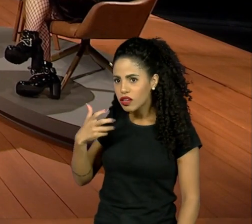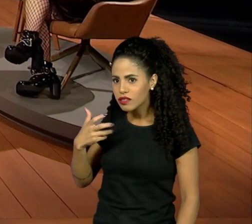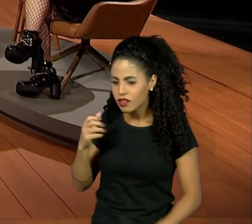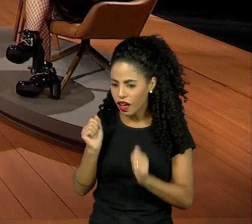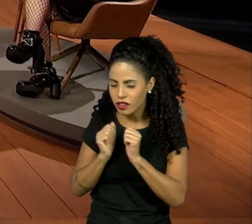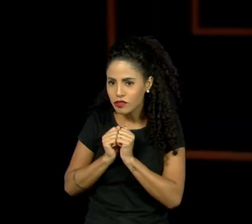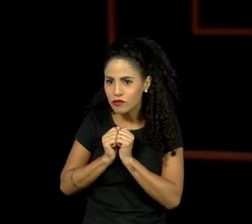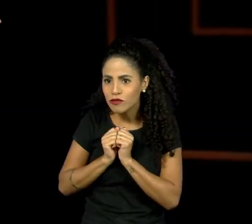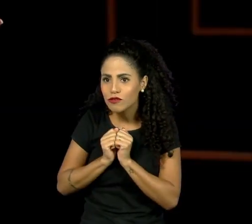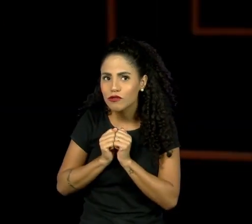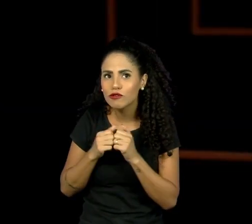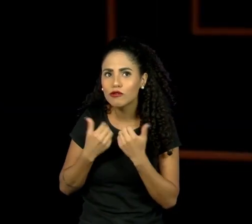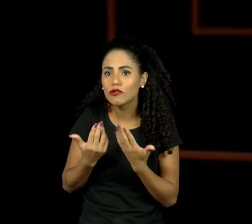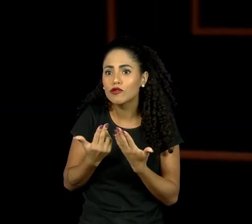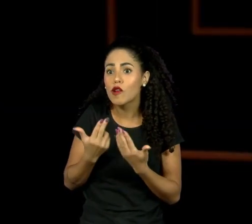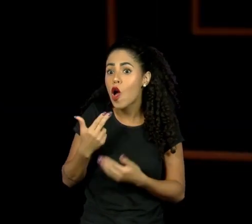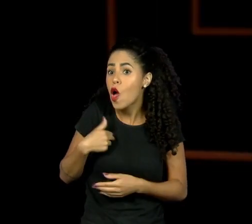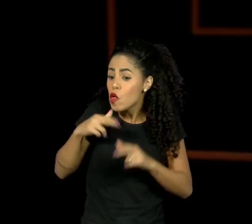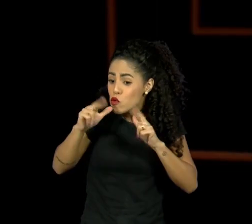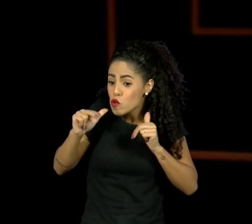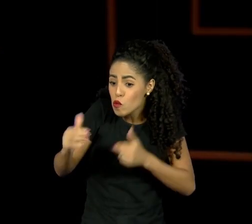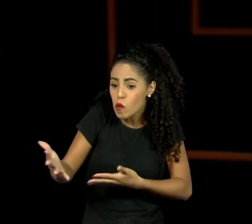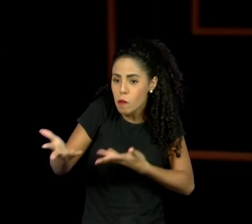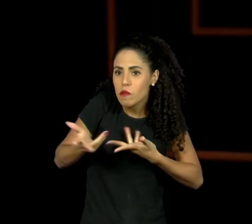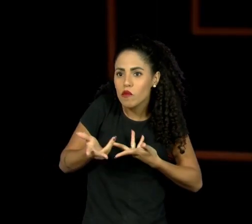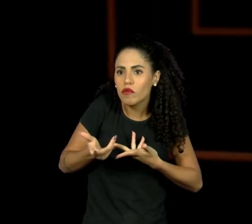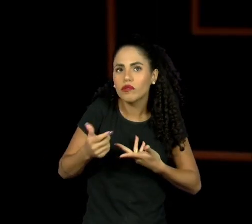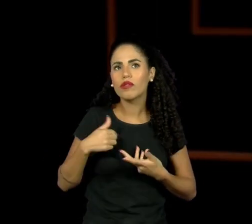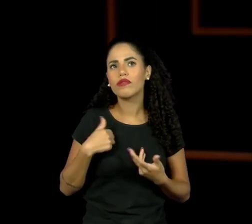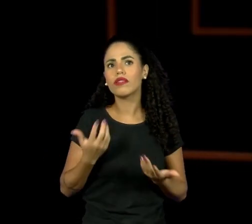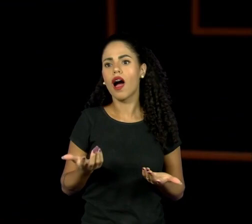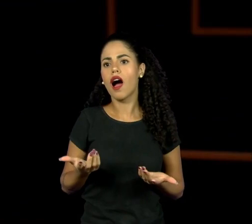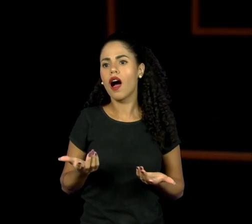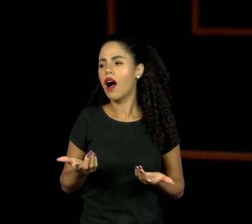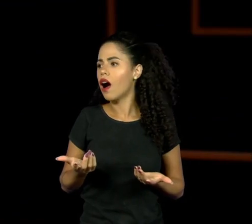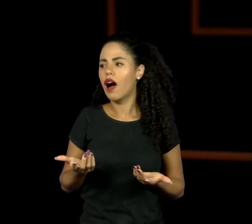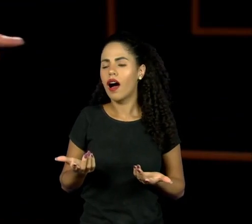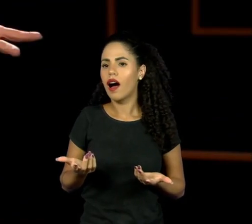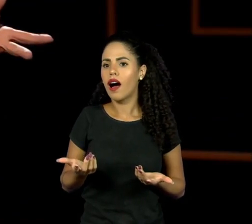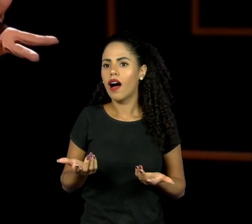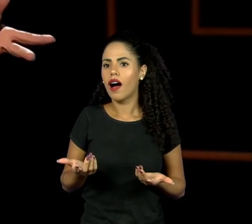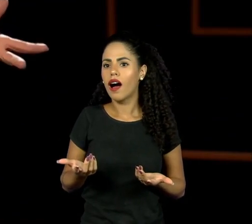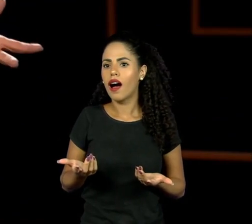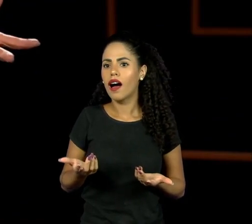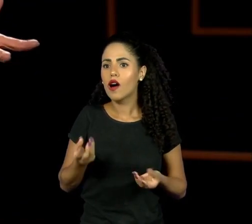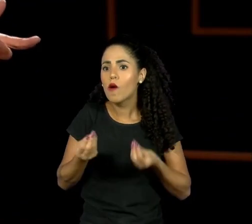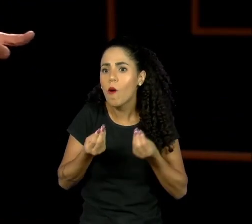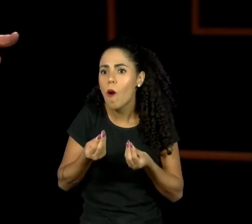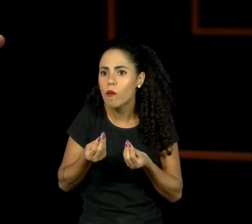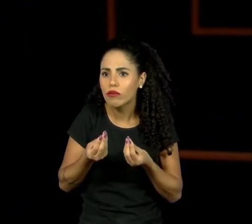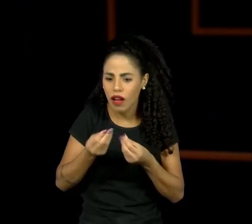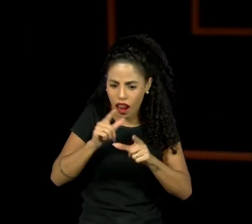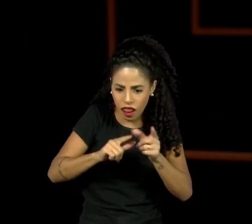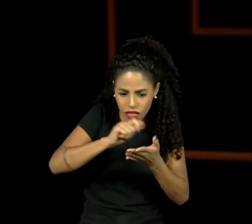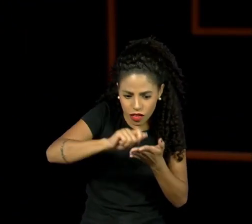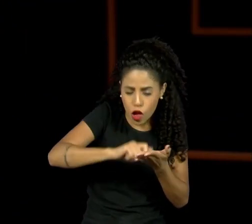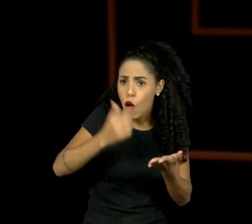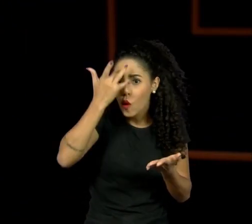junto, nunca me chamou para cantar. Quando ele falou, canta aí, eu falei, a resposta, eu não sabia a música. Aí eu